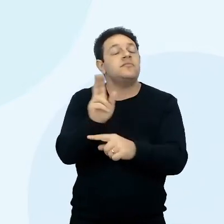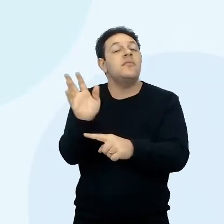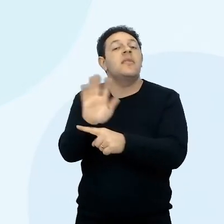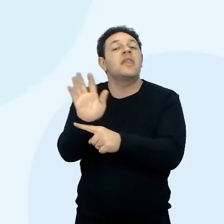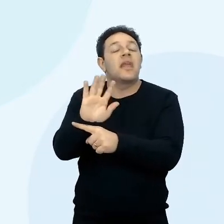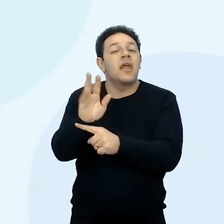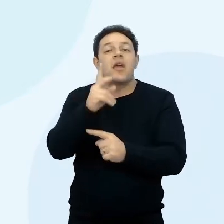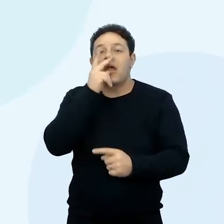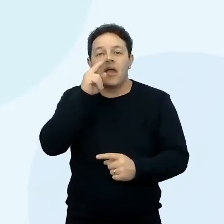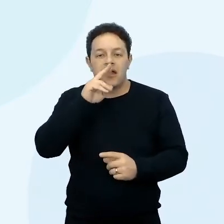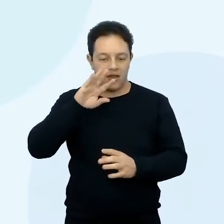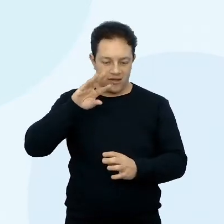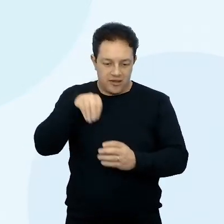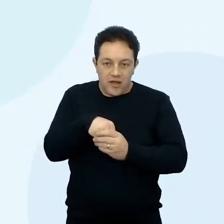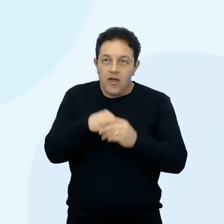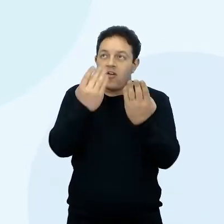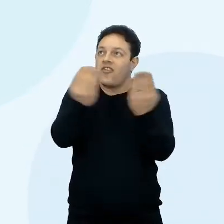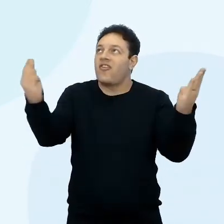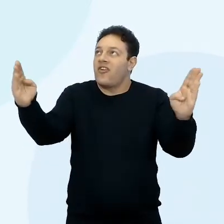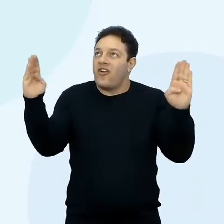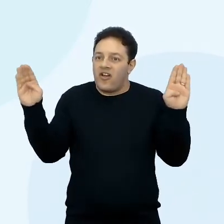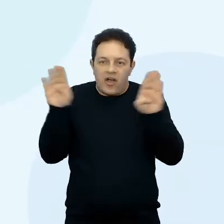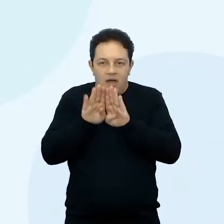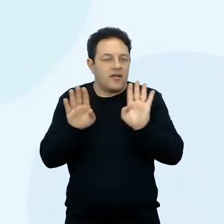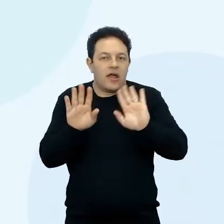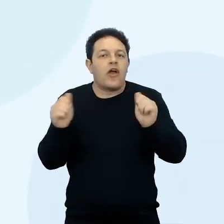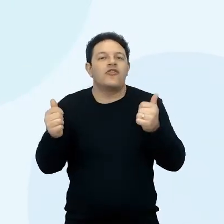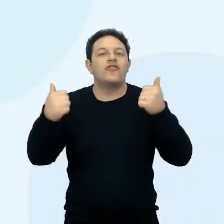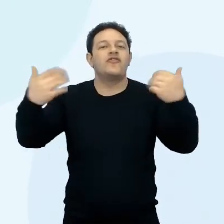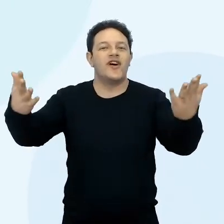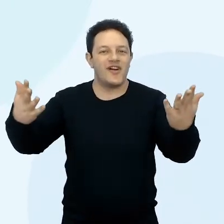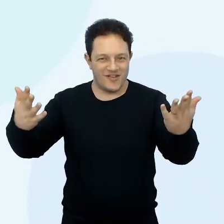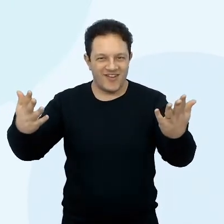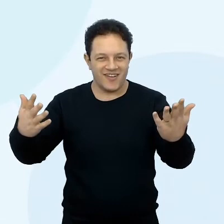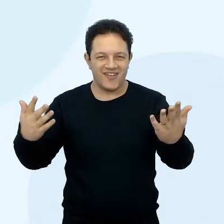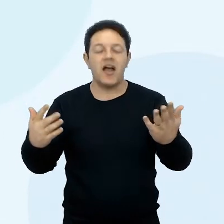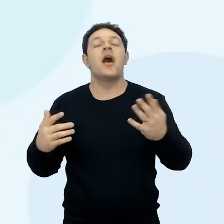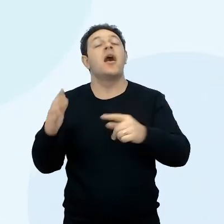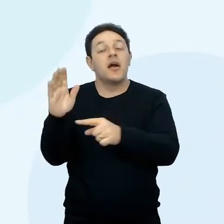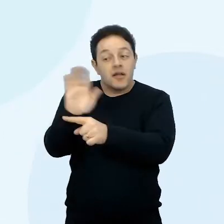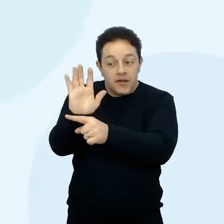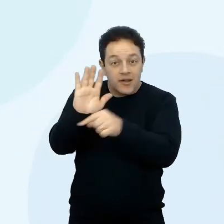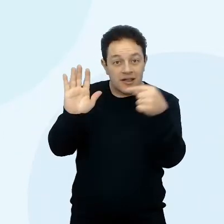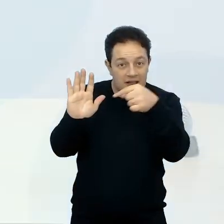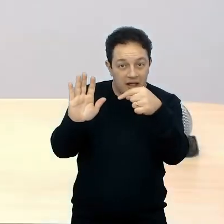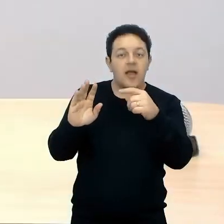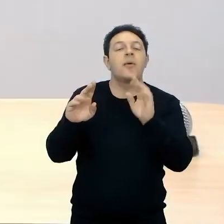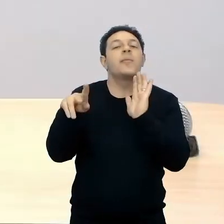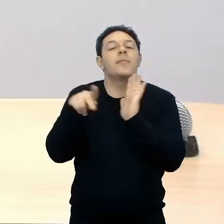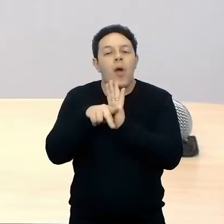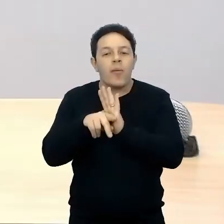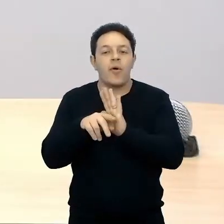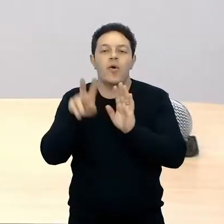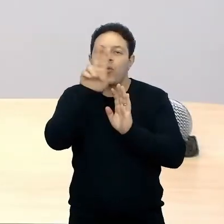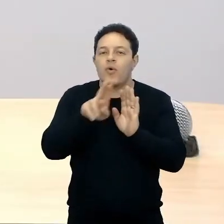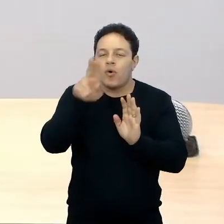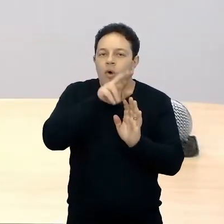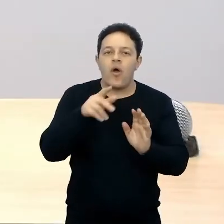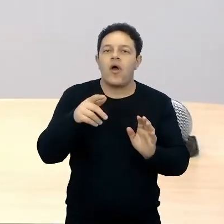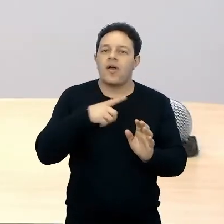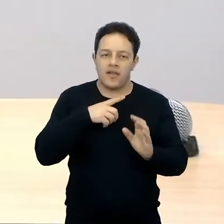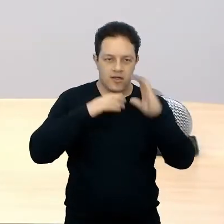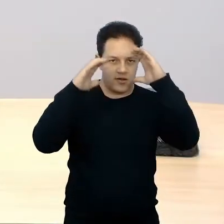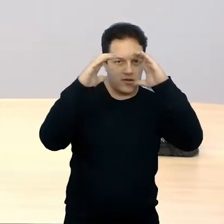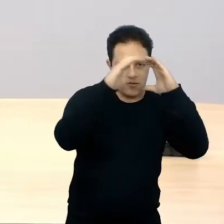sai do ambiente fechado. E é um cinema onde você usa uma câmera móvel